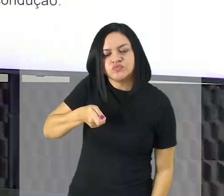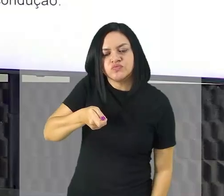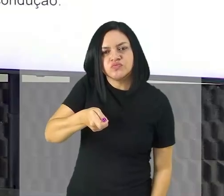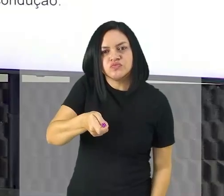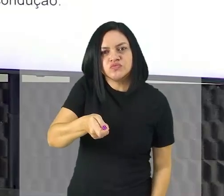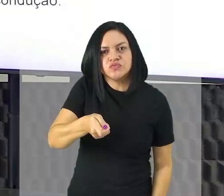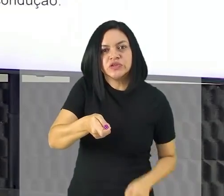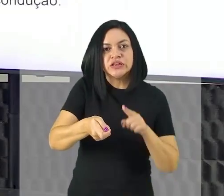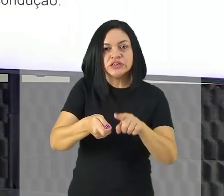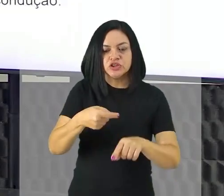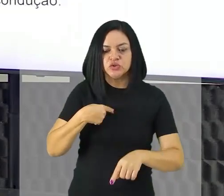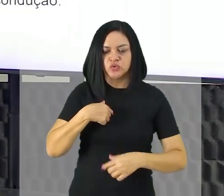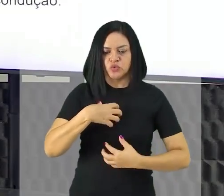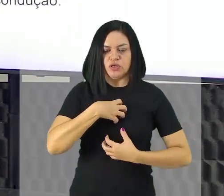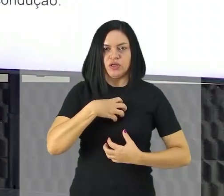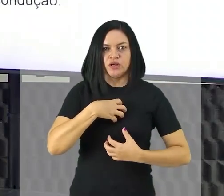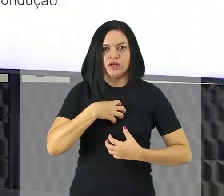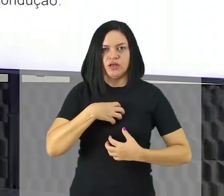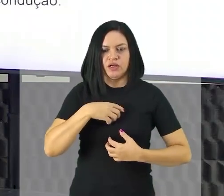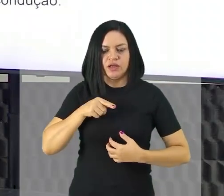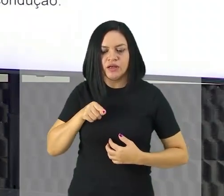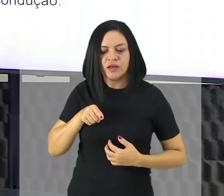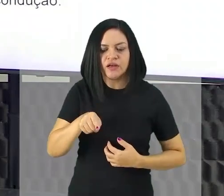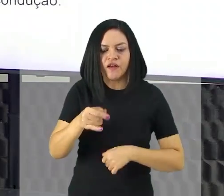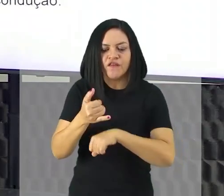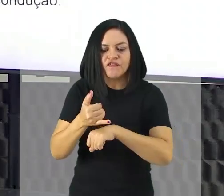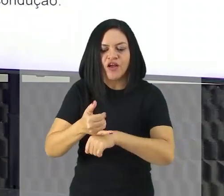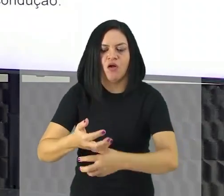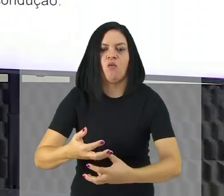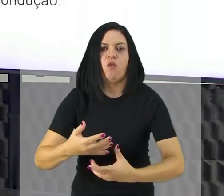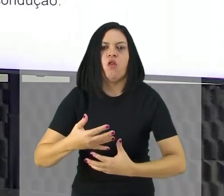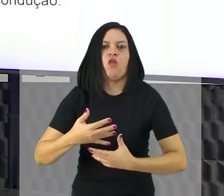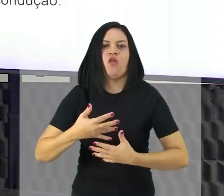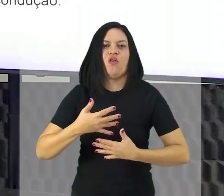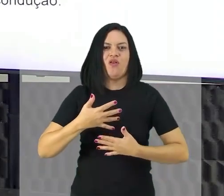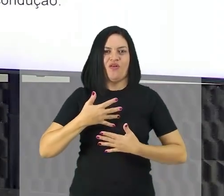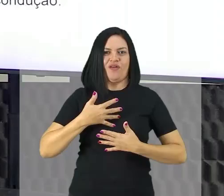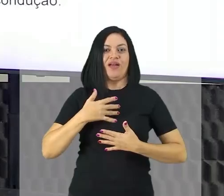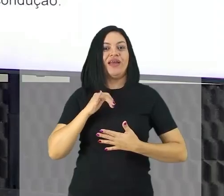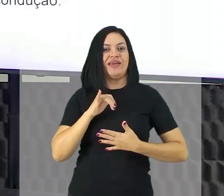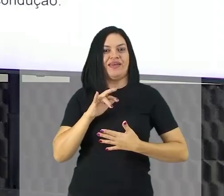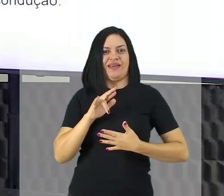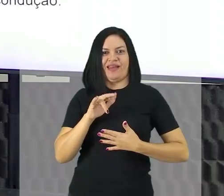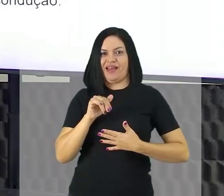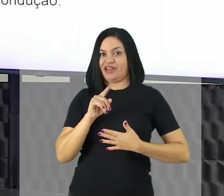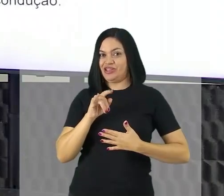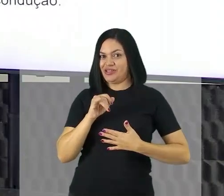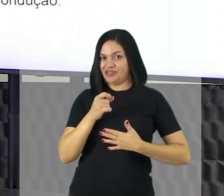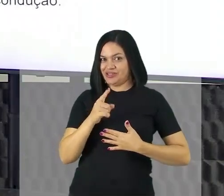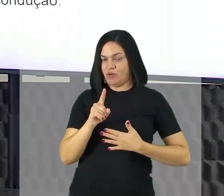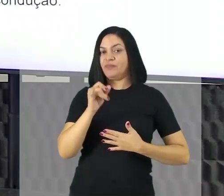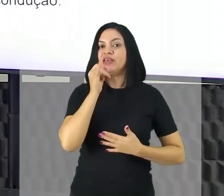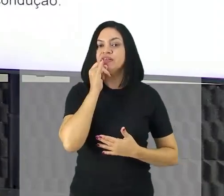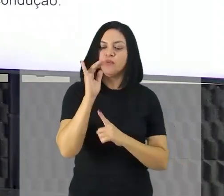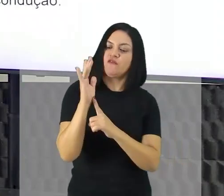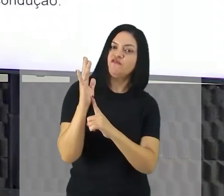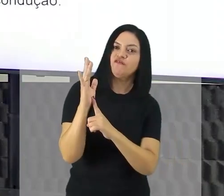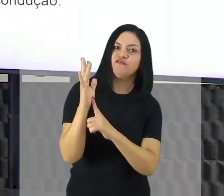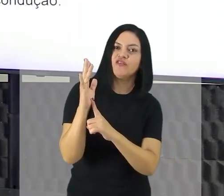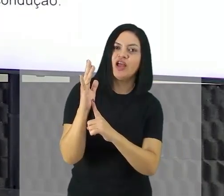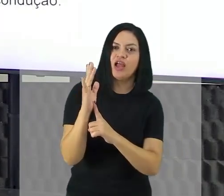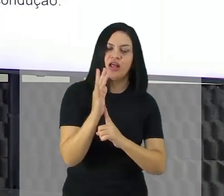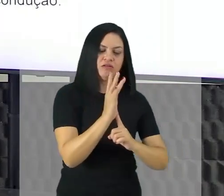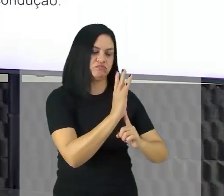assim próximo, você sente aquele calor. Ali é radiação também. A chama de uma vela, se eu colocar